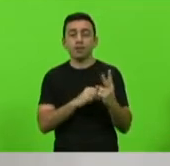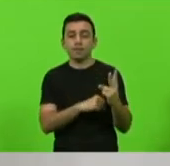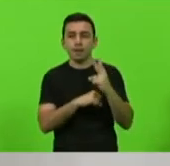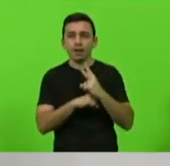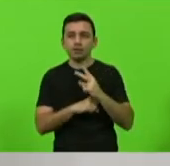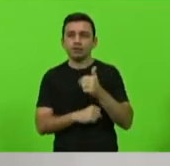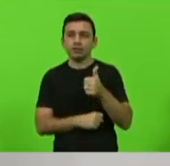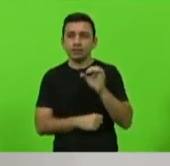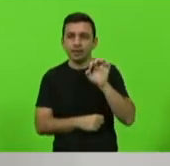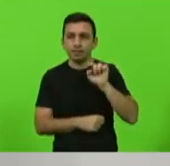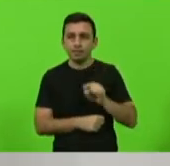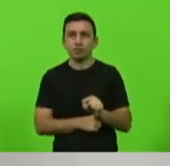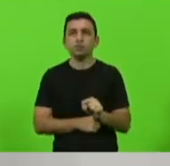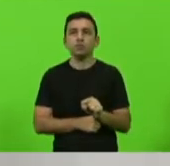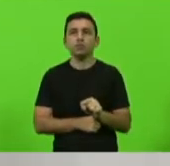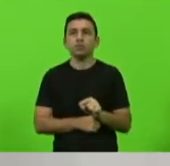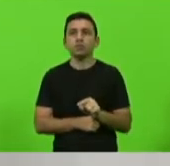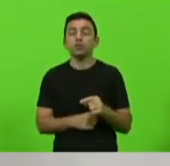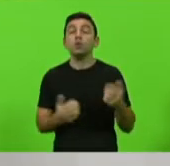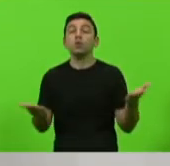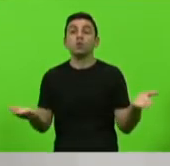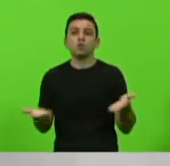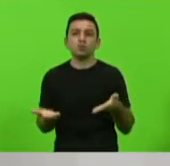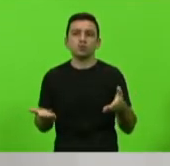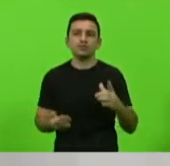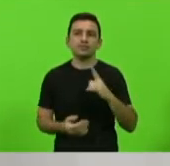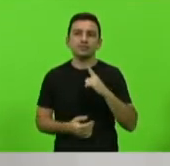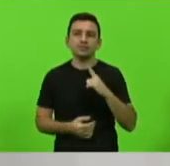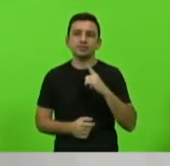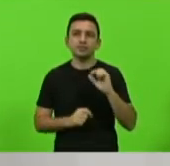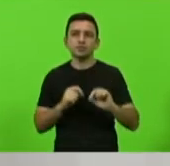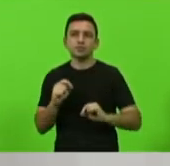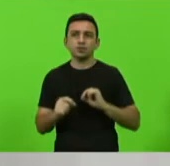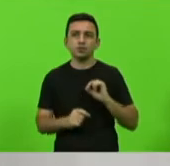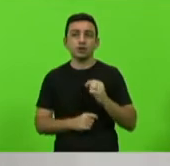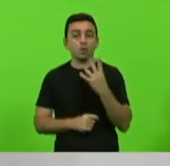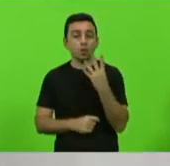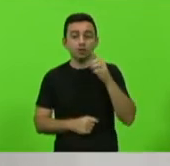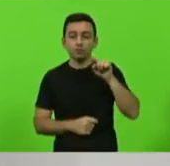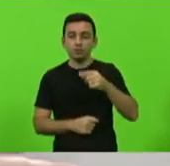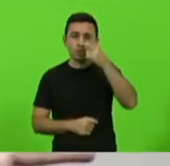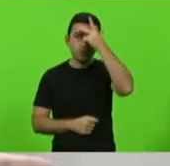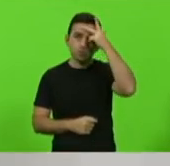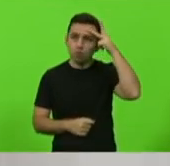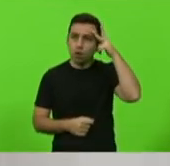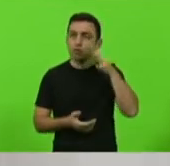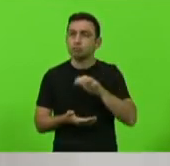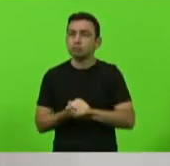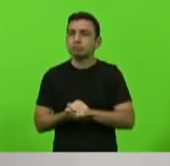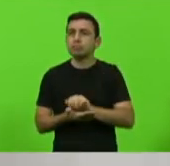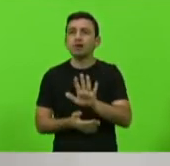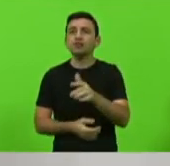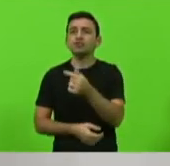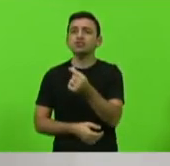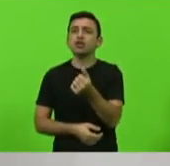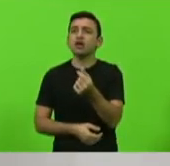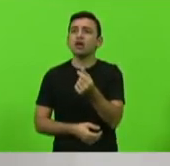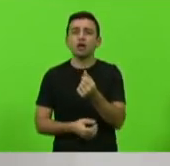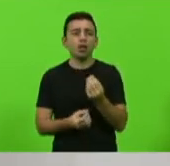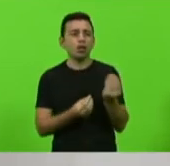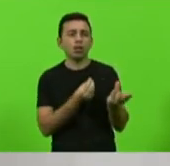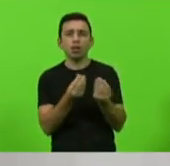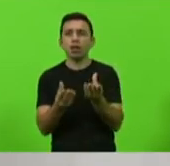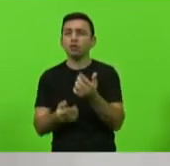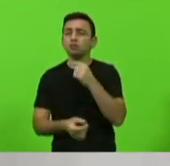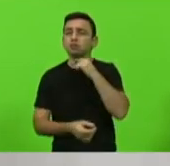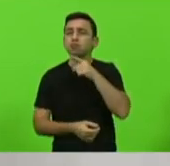10 mil, tem hoje 4 mil inscritos e não tem dinheiro para atender esses